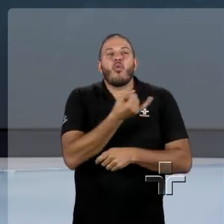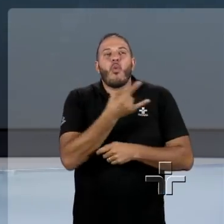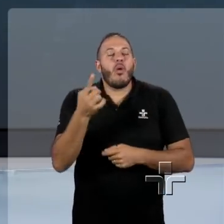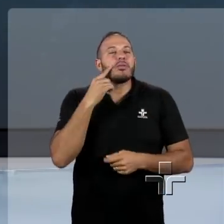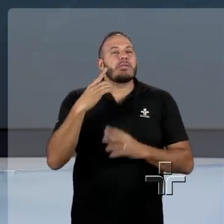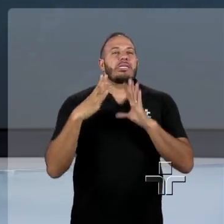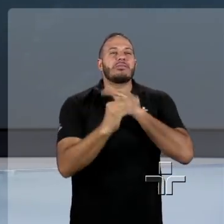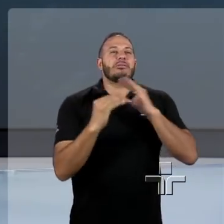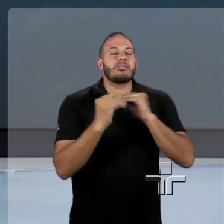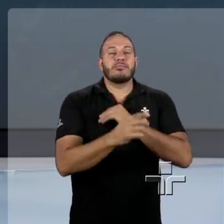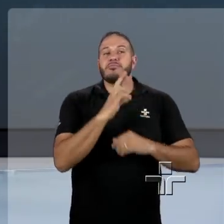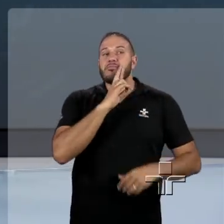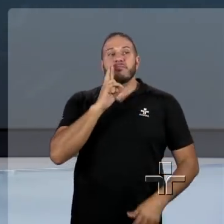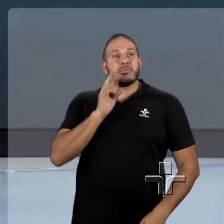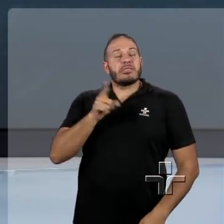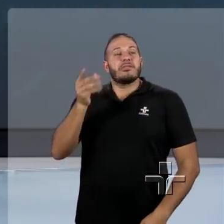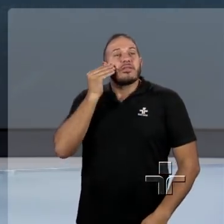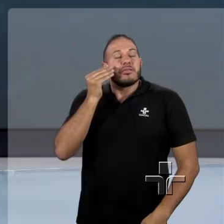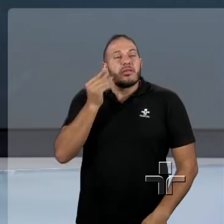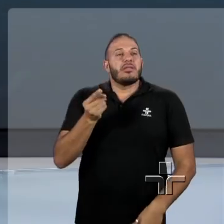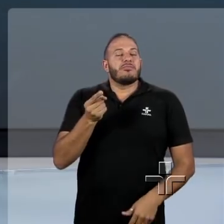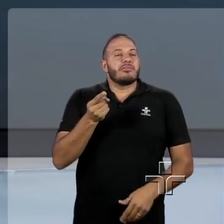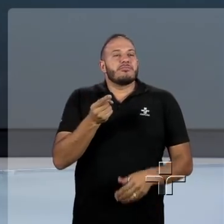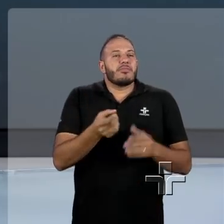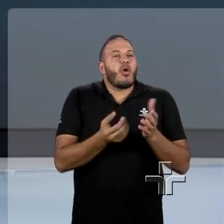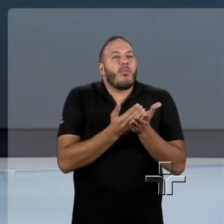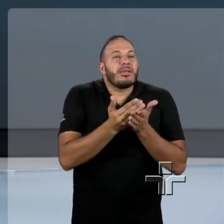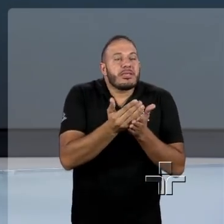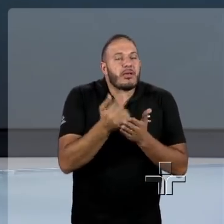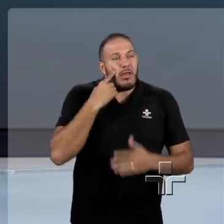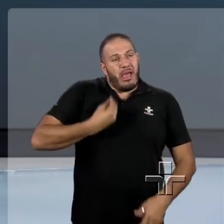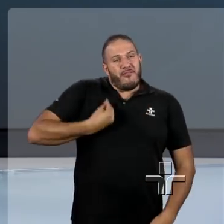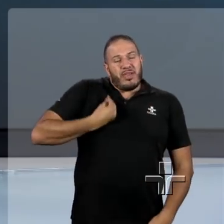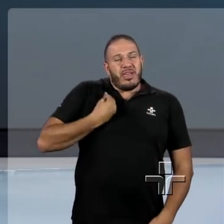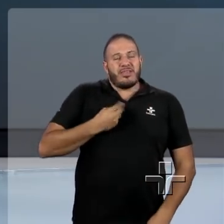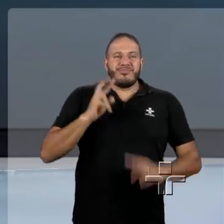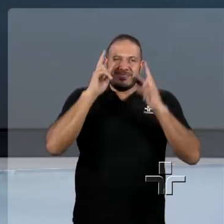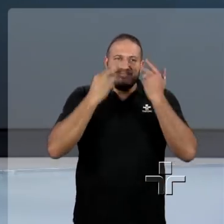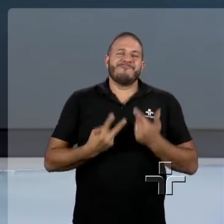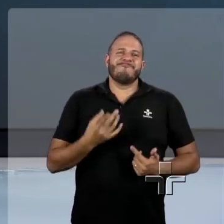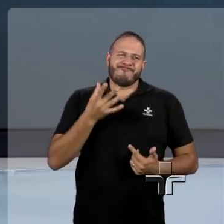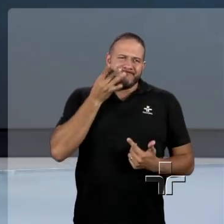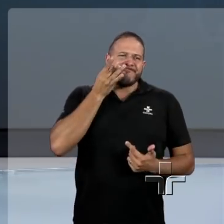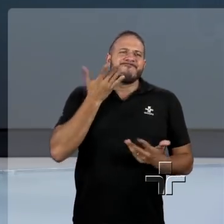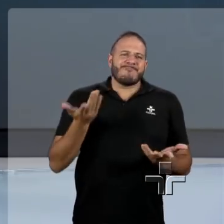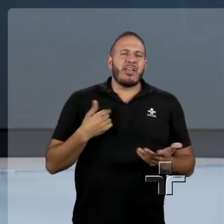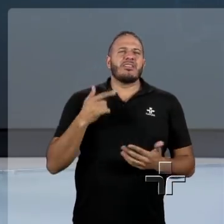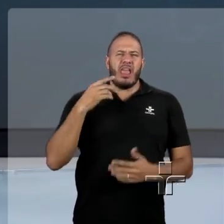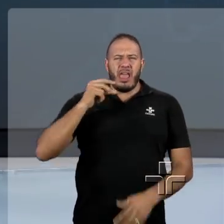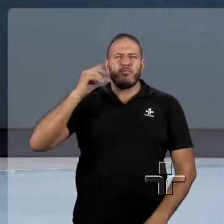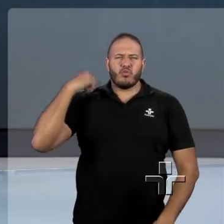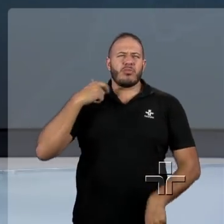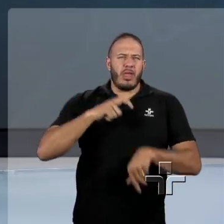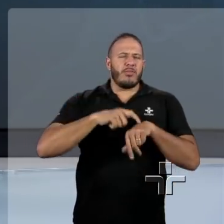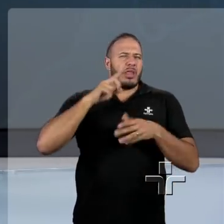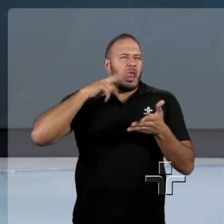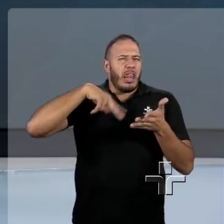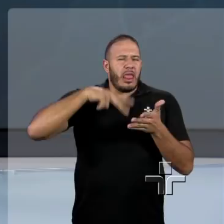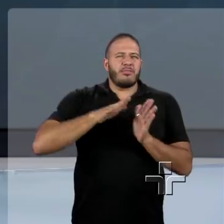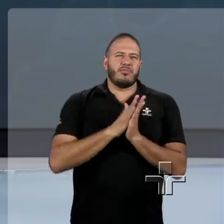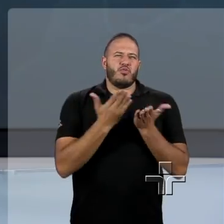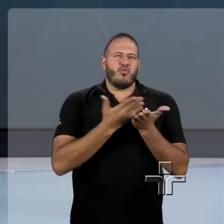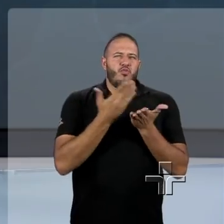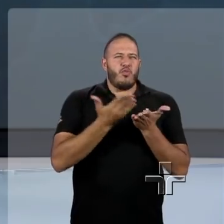restaurantes fazendo a sua vida com dificuldade? Isso é uma questão humanitária. Faz um tempo, já há muito tempo, eu estava lendo um livro que dizia o seguinte: o